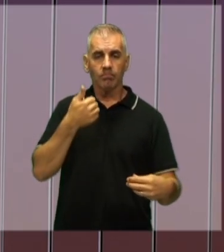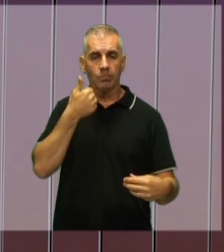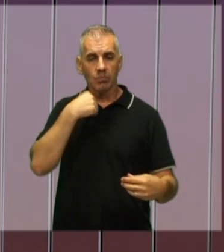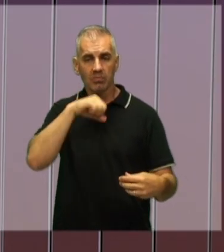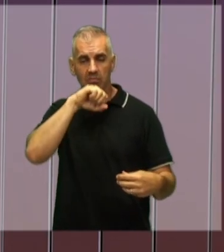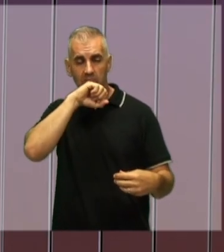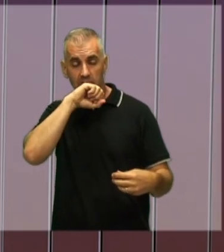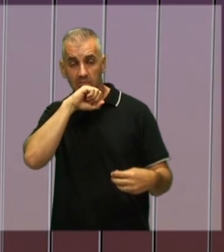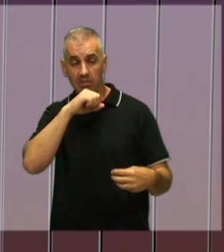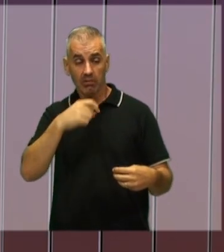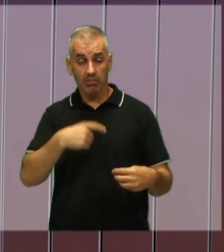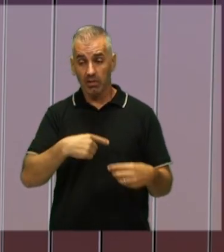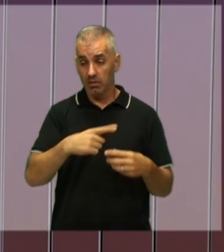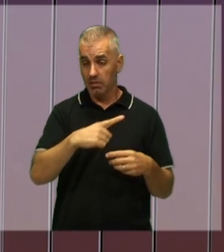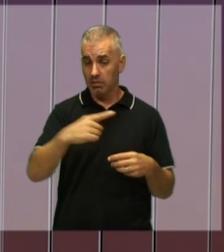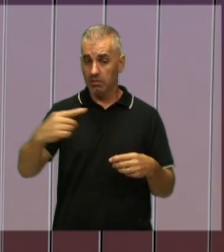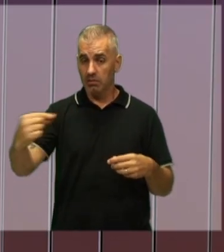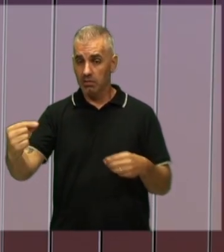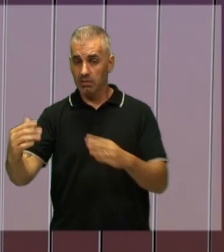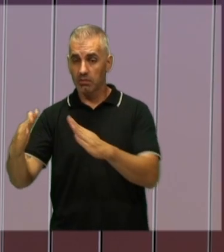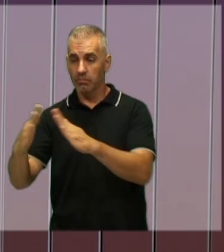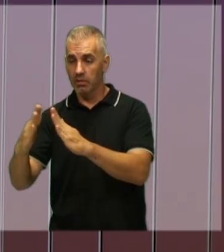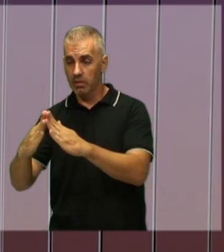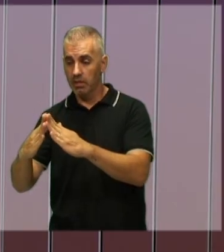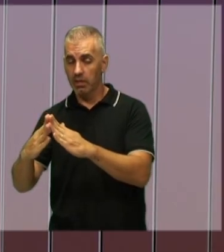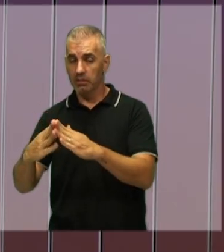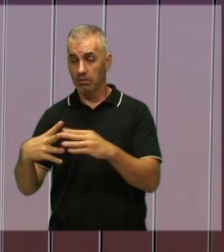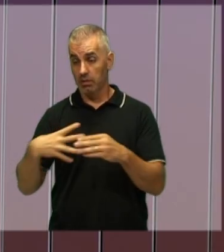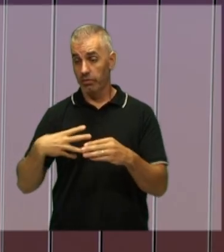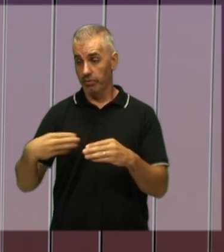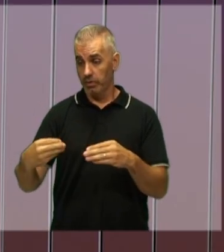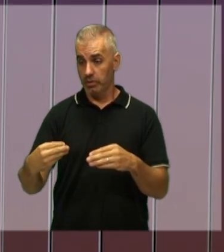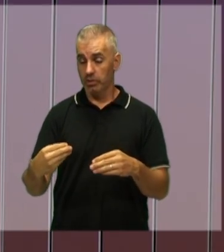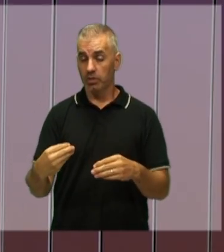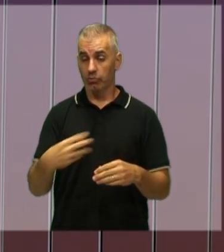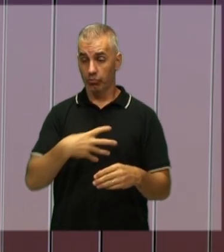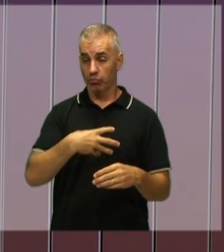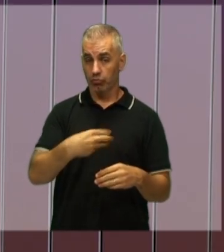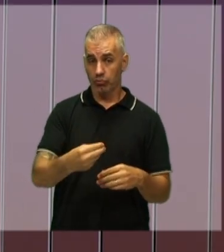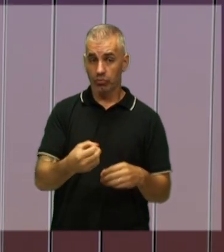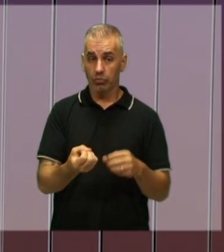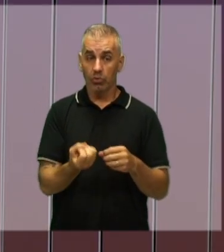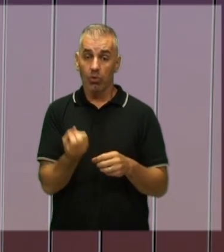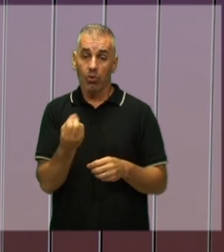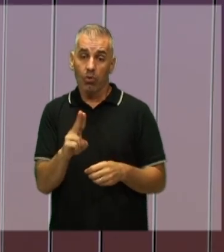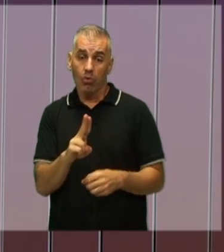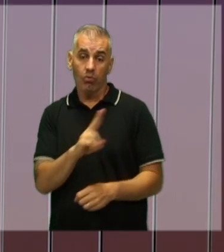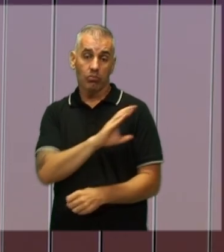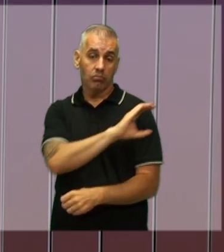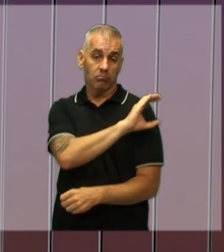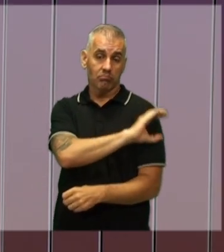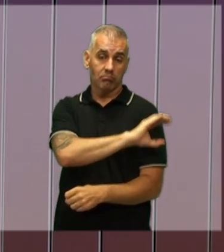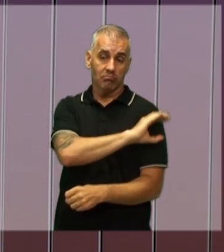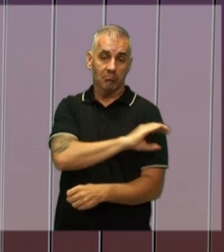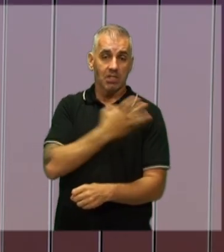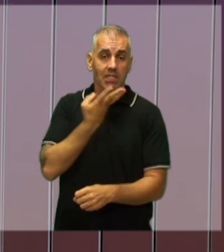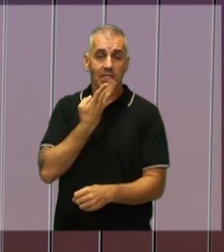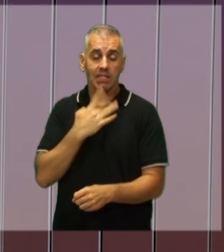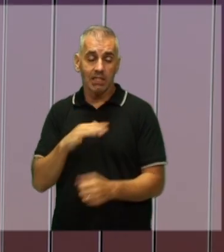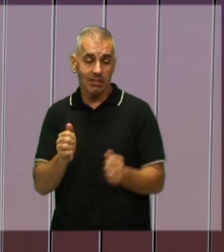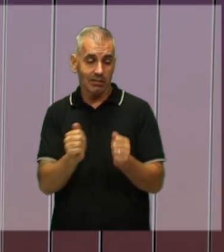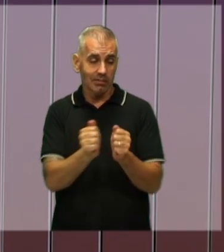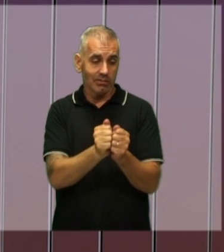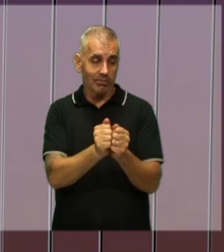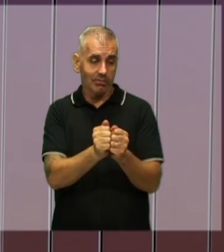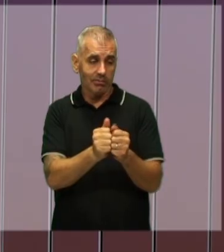amamentar, sair para amamentar os filhos, ou uma creche que ela faça uma creche na empresa. Eu gosto de usar